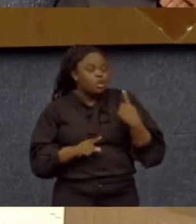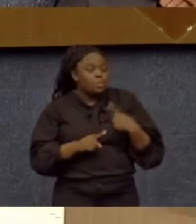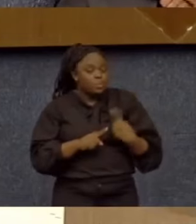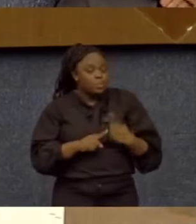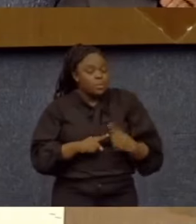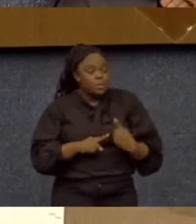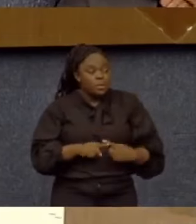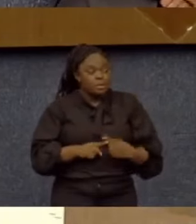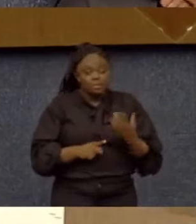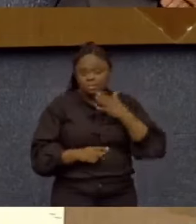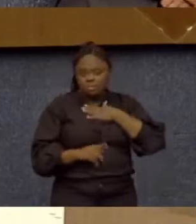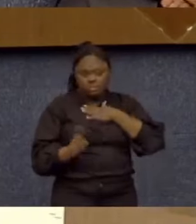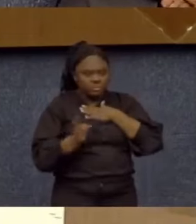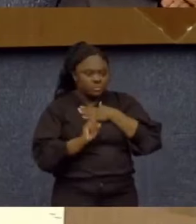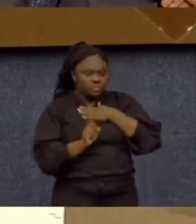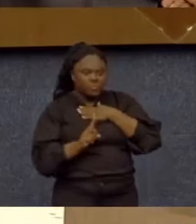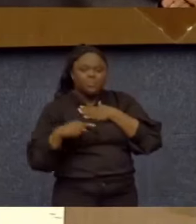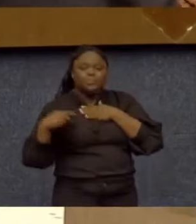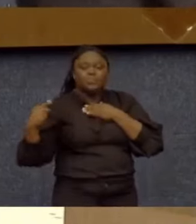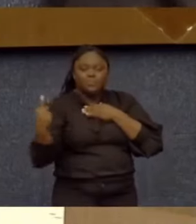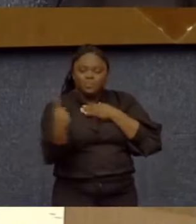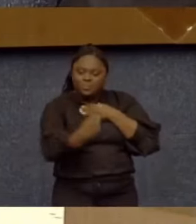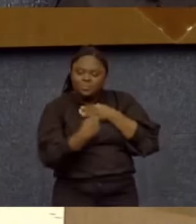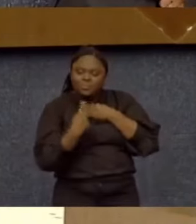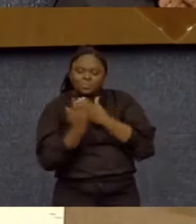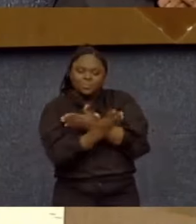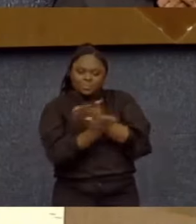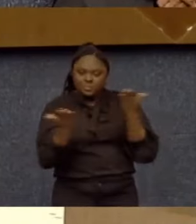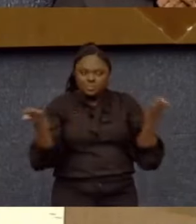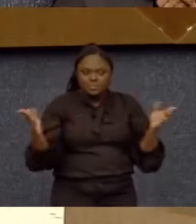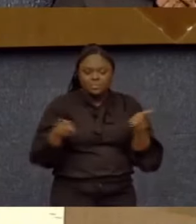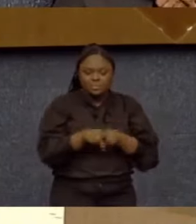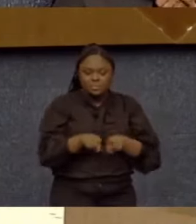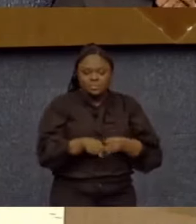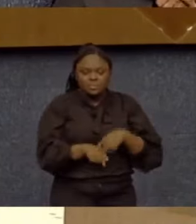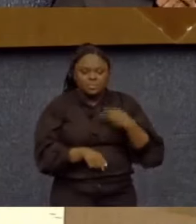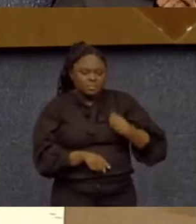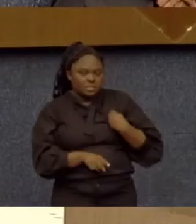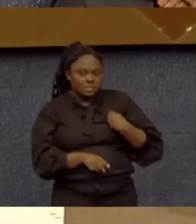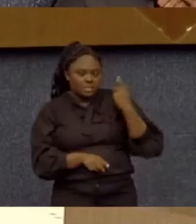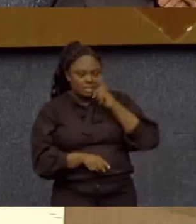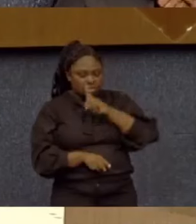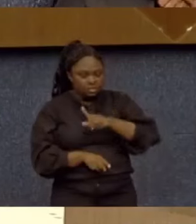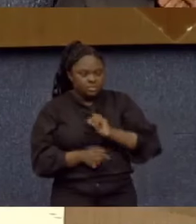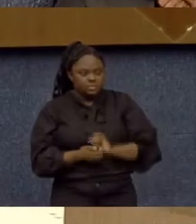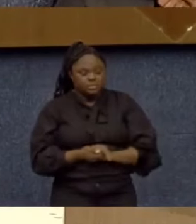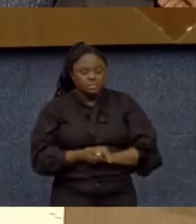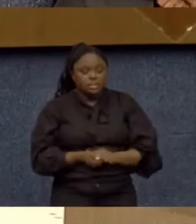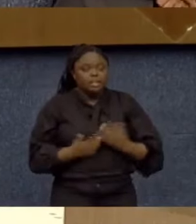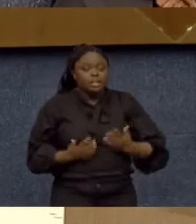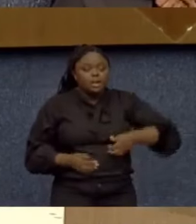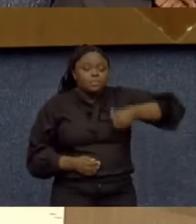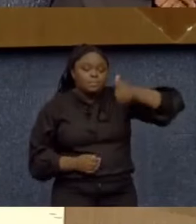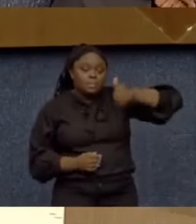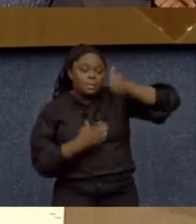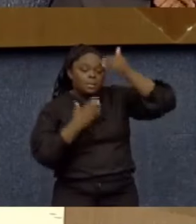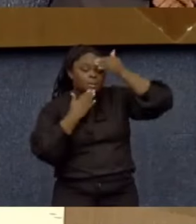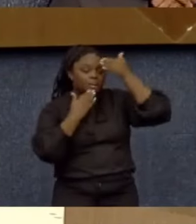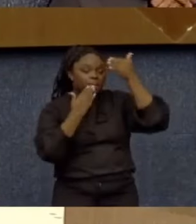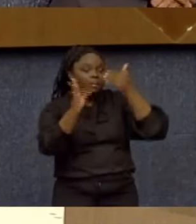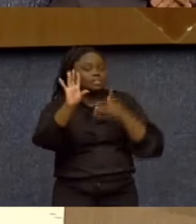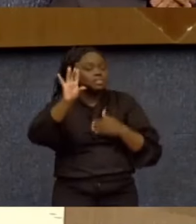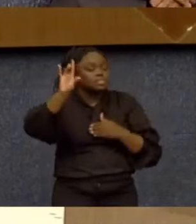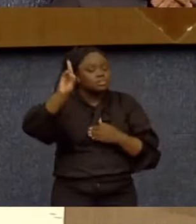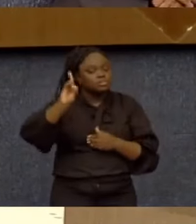porque esse título não é meu, é nosso. Então, é de vocês também que fazem parte dessa conquista. Então, eu agradeço primeiramente a